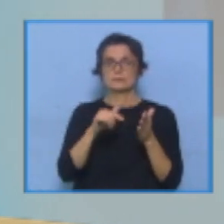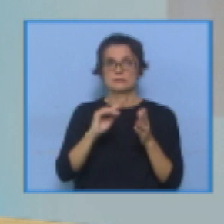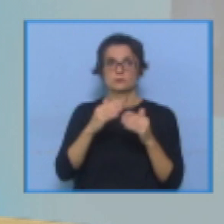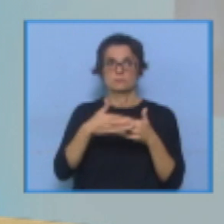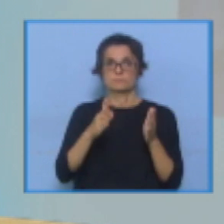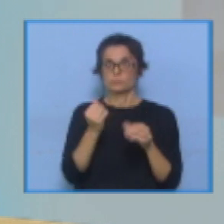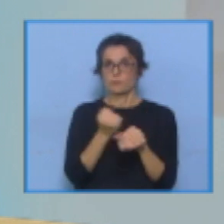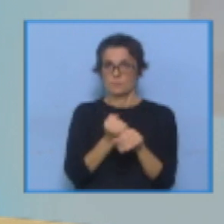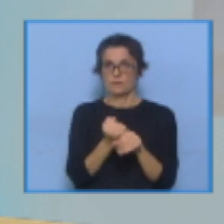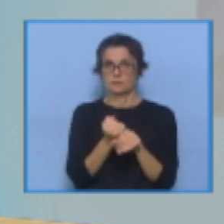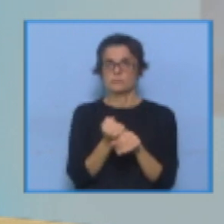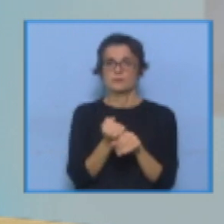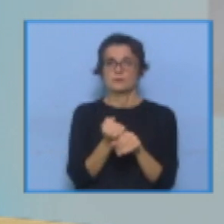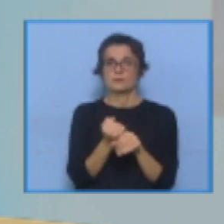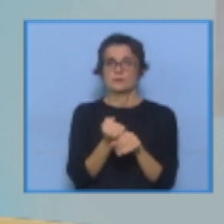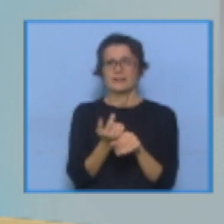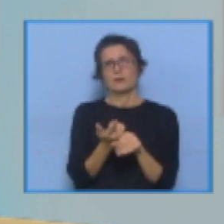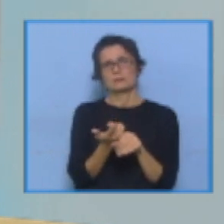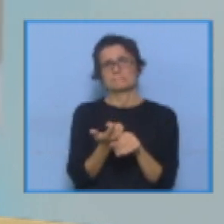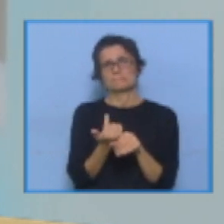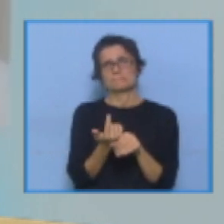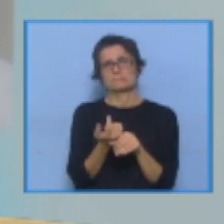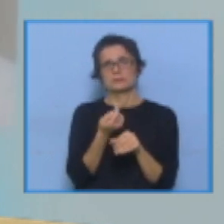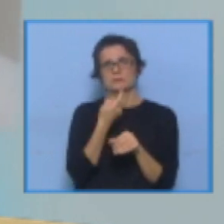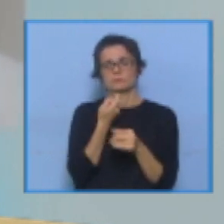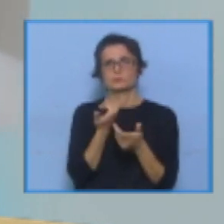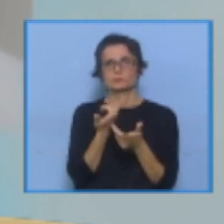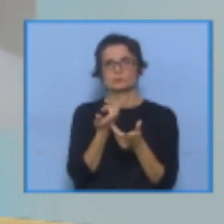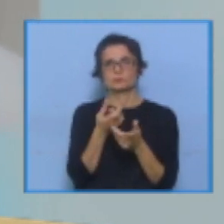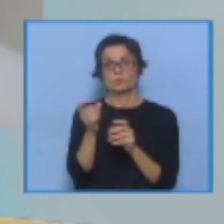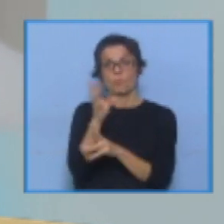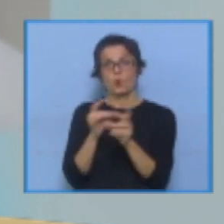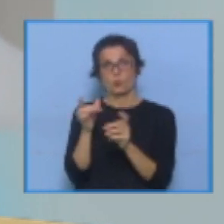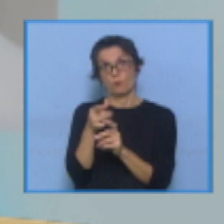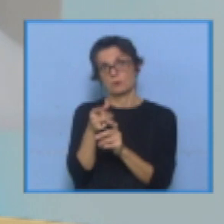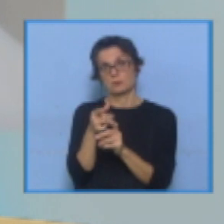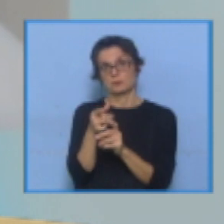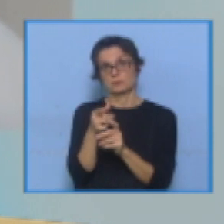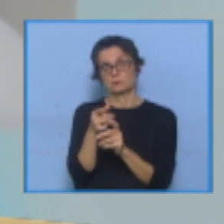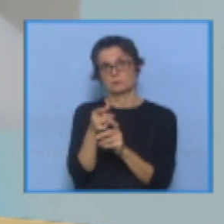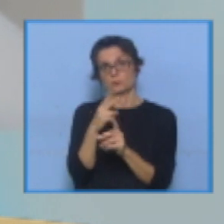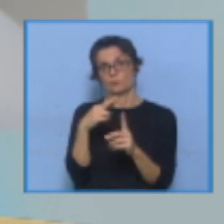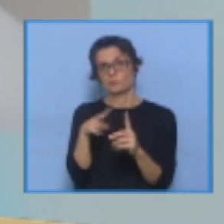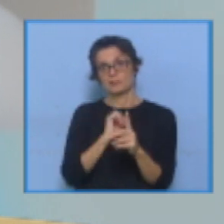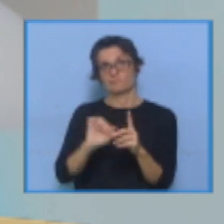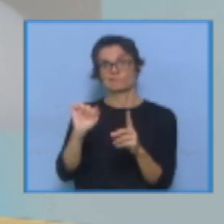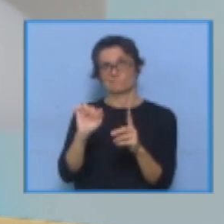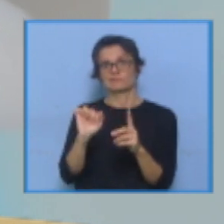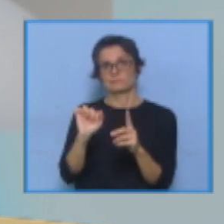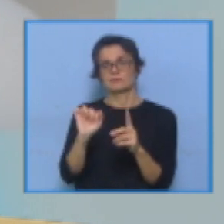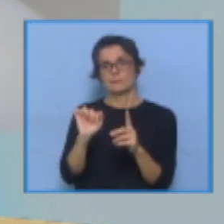De que forma é que esta Europa, não é? É um bocadinho este o sentido da sua intervenção, olha ou assume